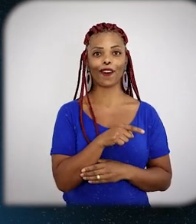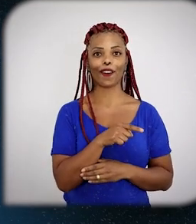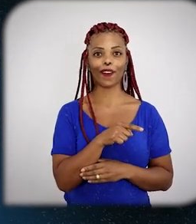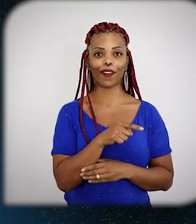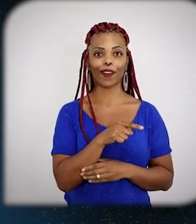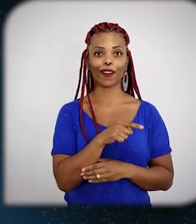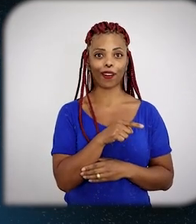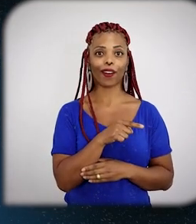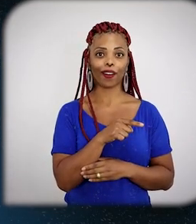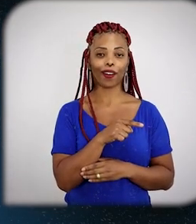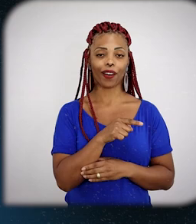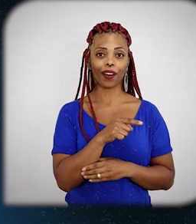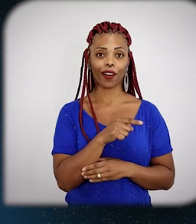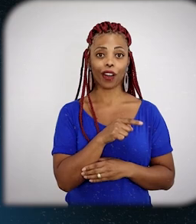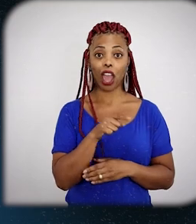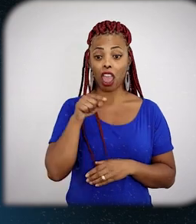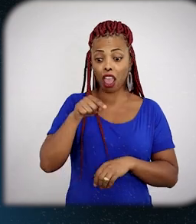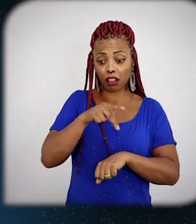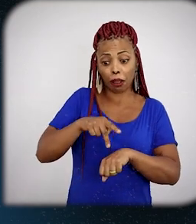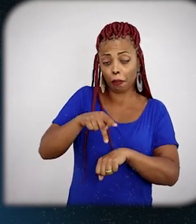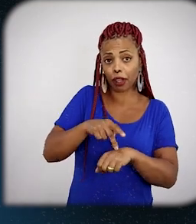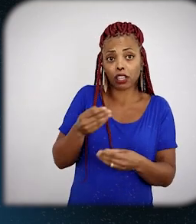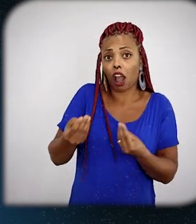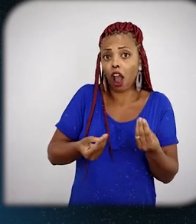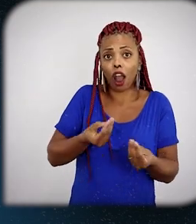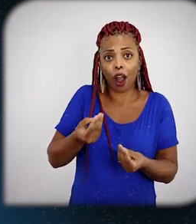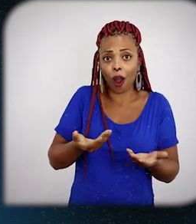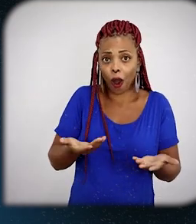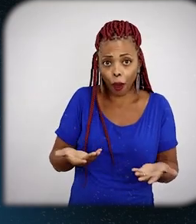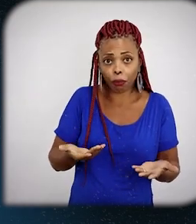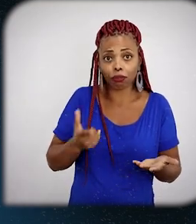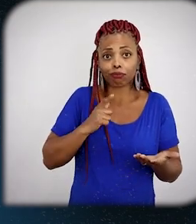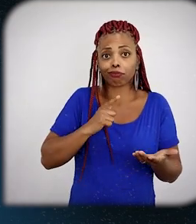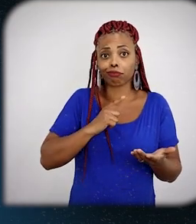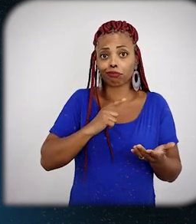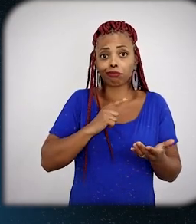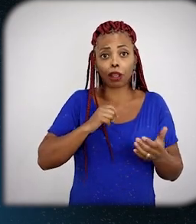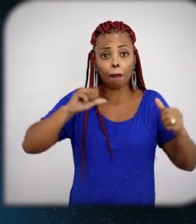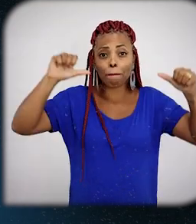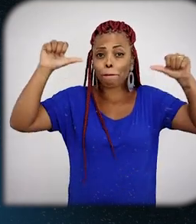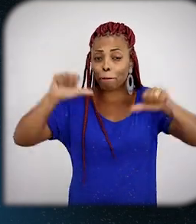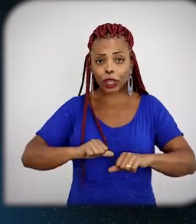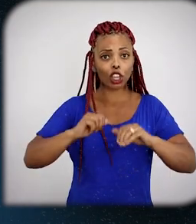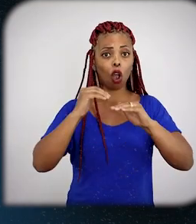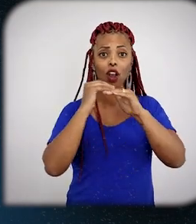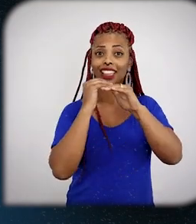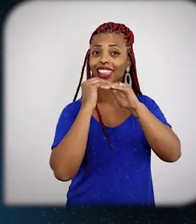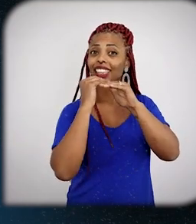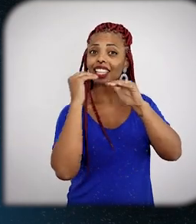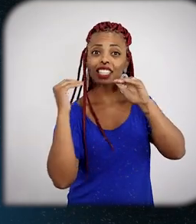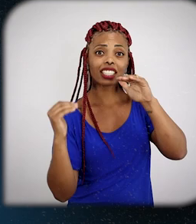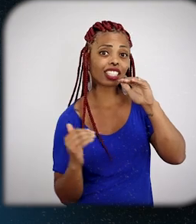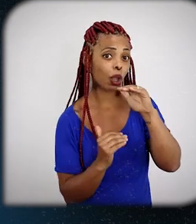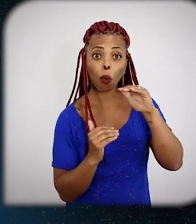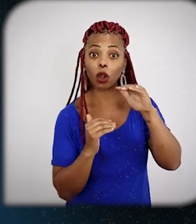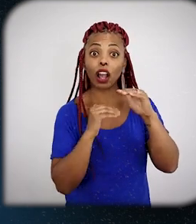hoje. Esse país com os maiores padrões de